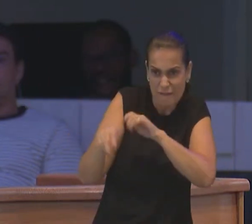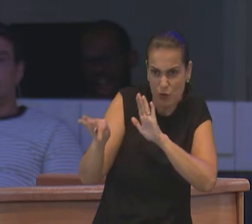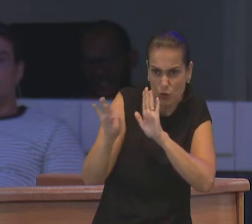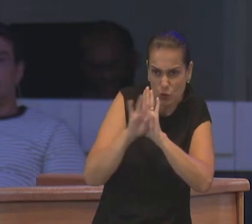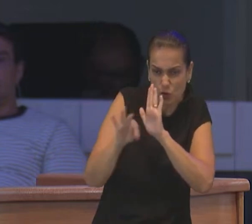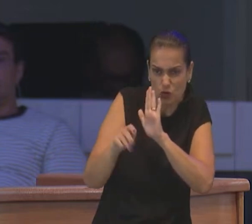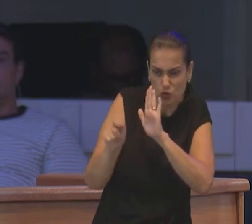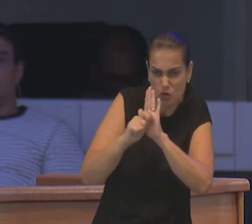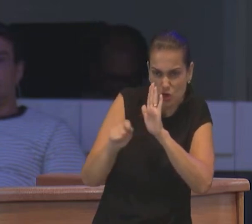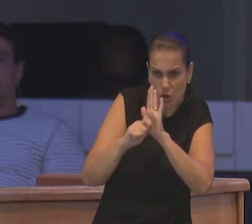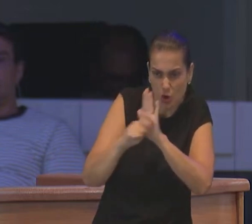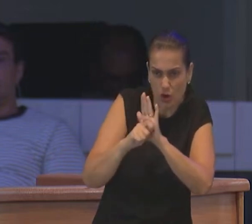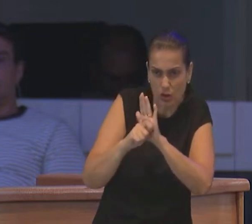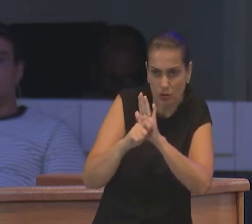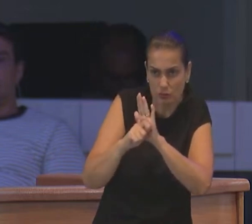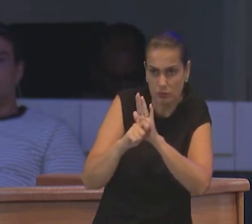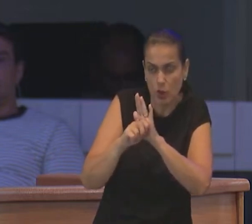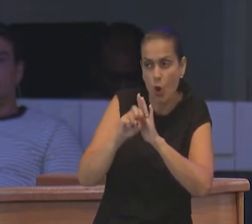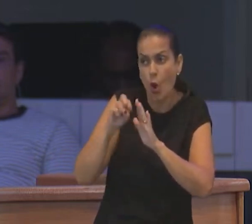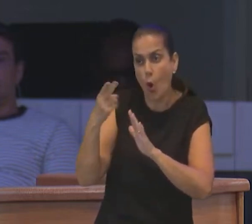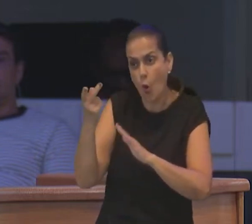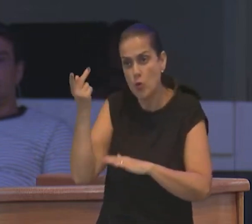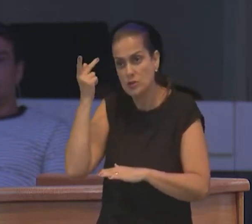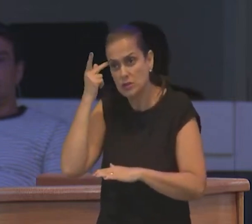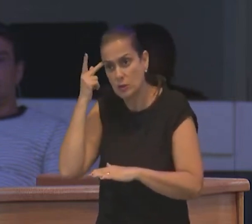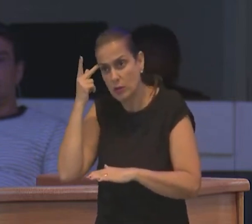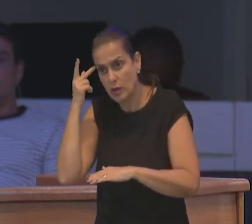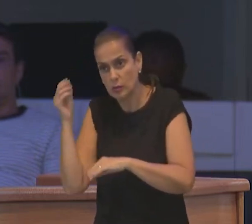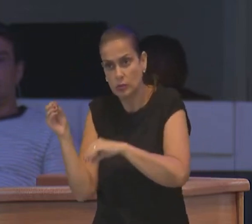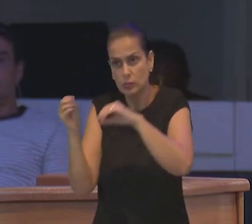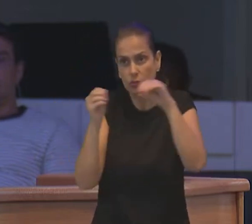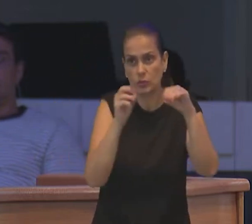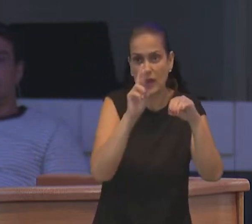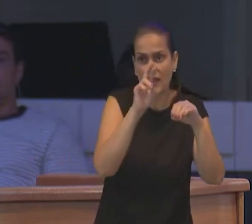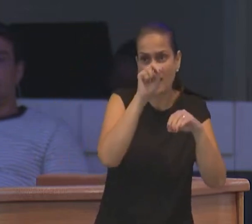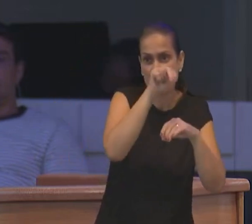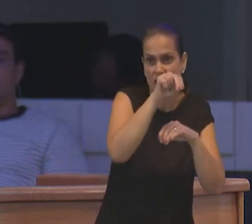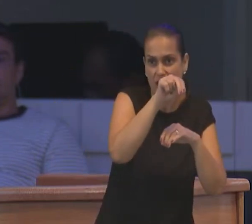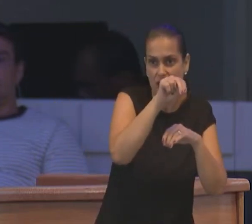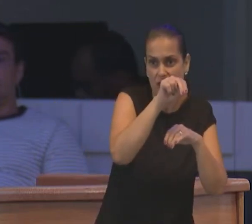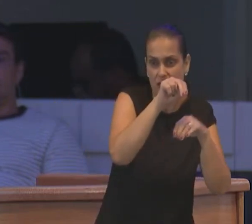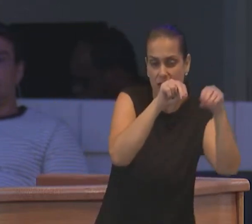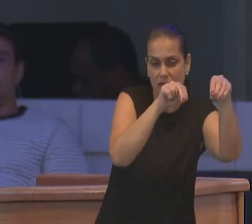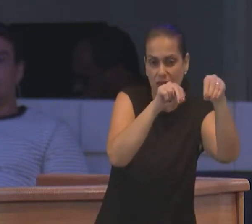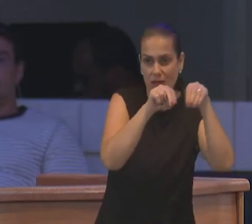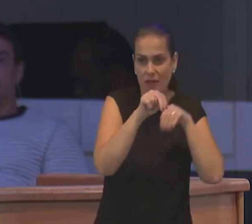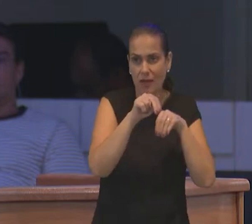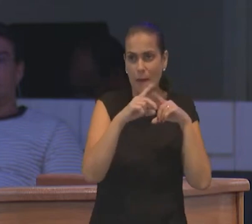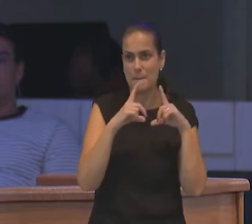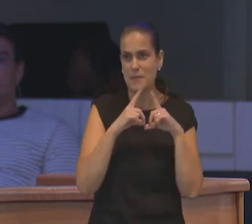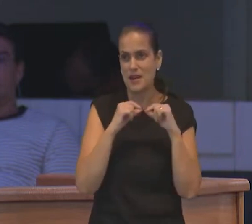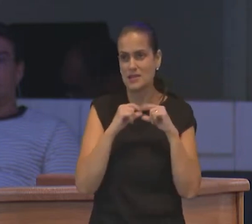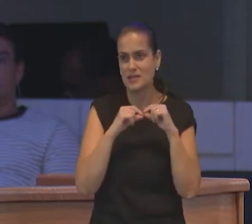cai em Catanduvas, é transferido para Mossoró. Mossoró,